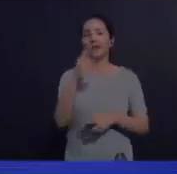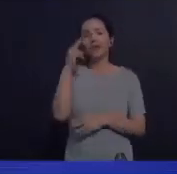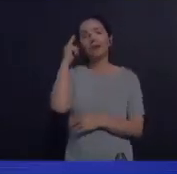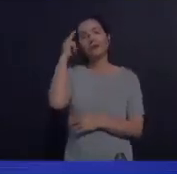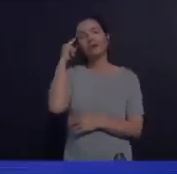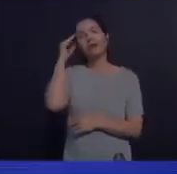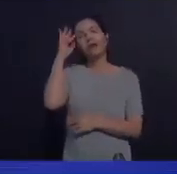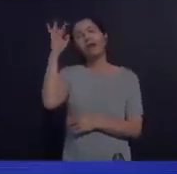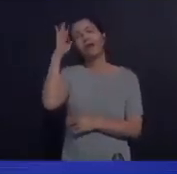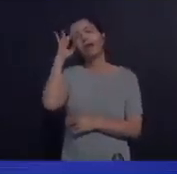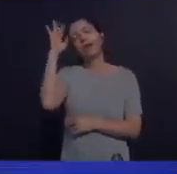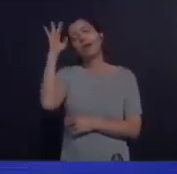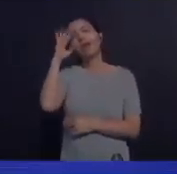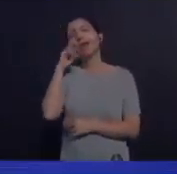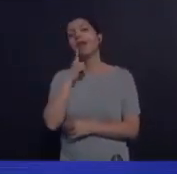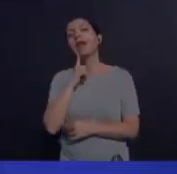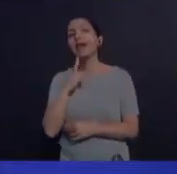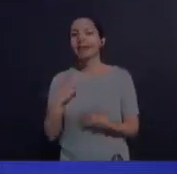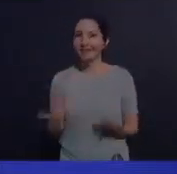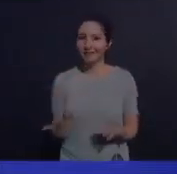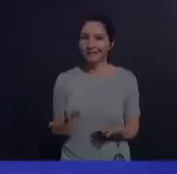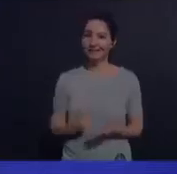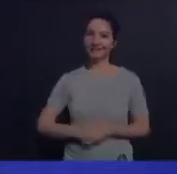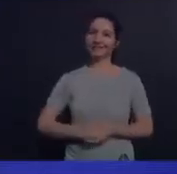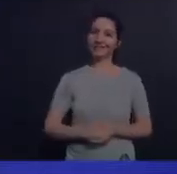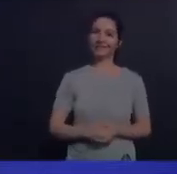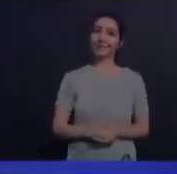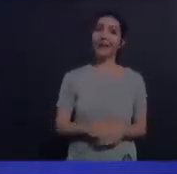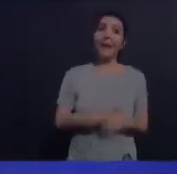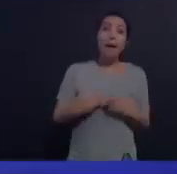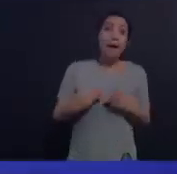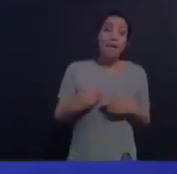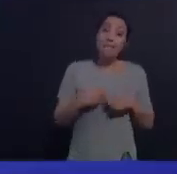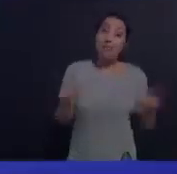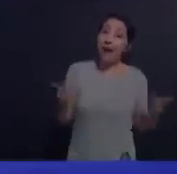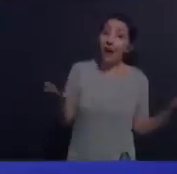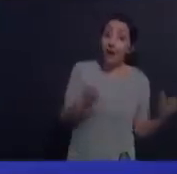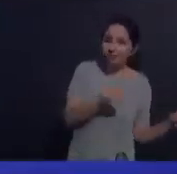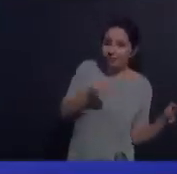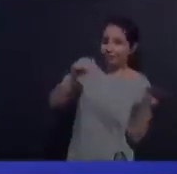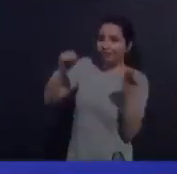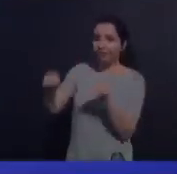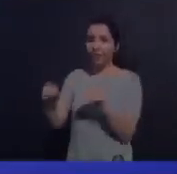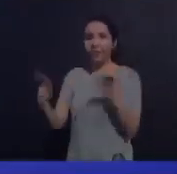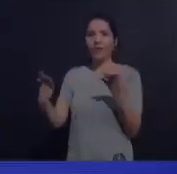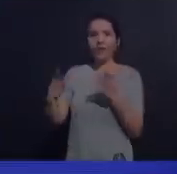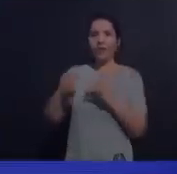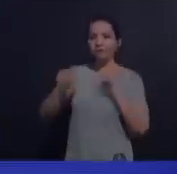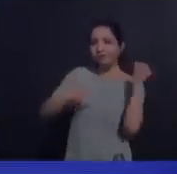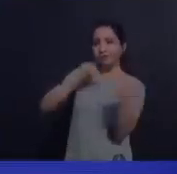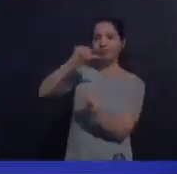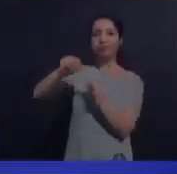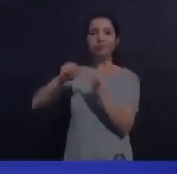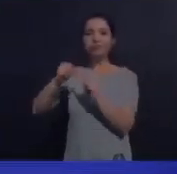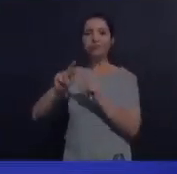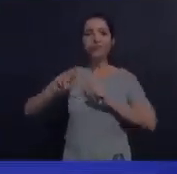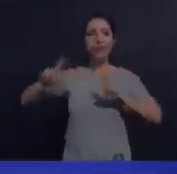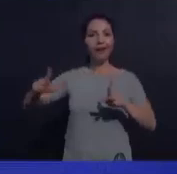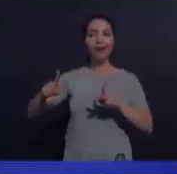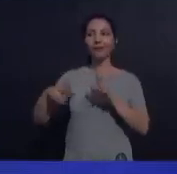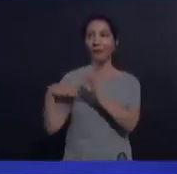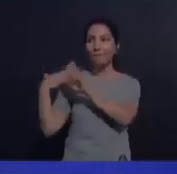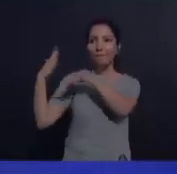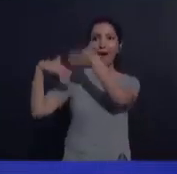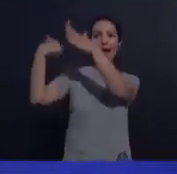muito bom mas então gente eu tô vivendo algo maravilhoso de crescimento espiritual na minha vida